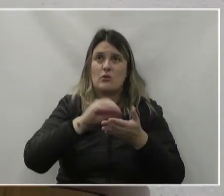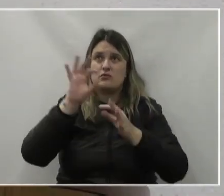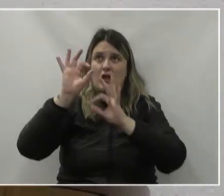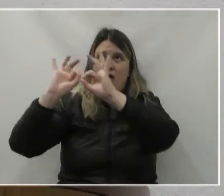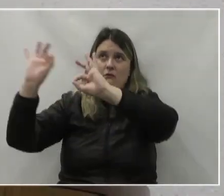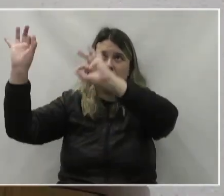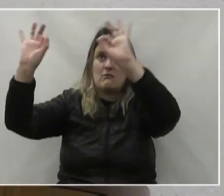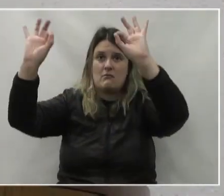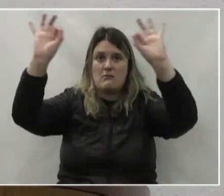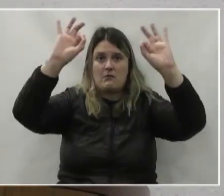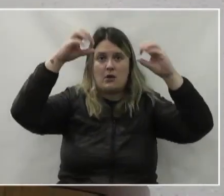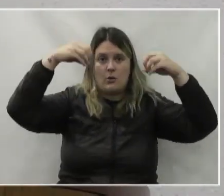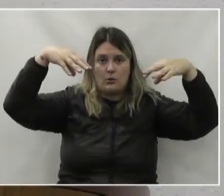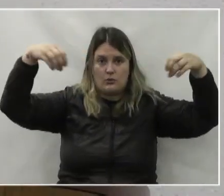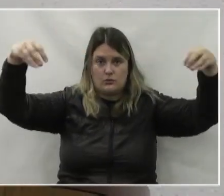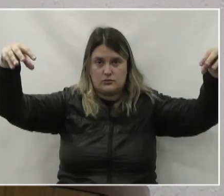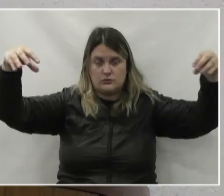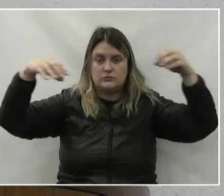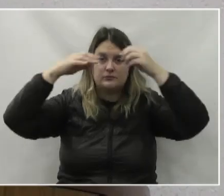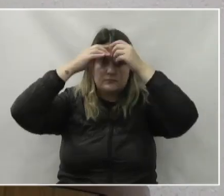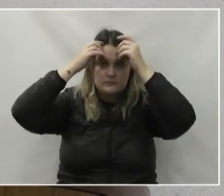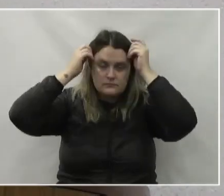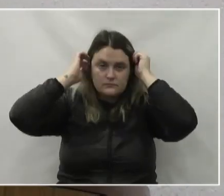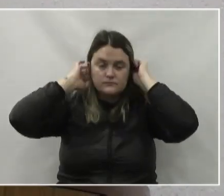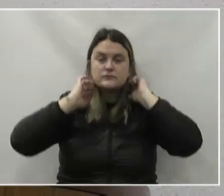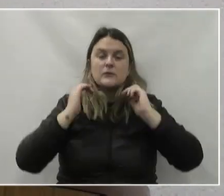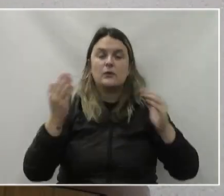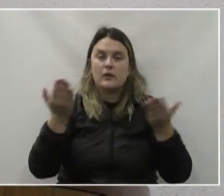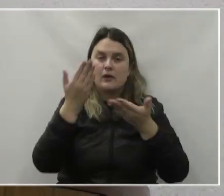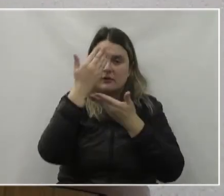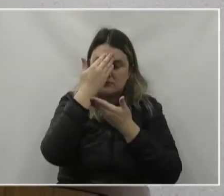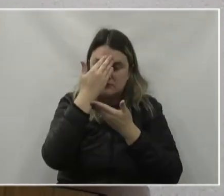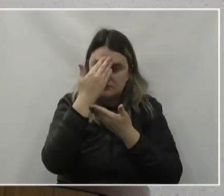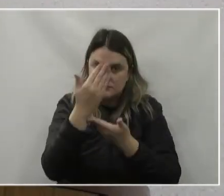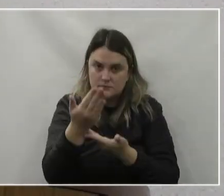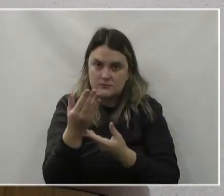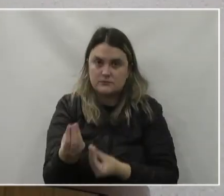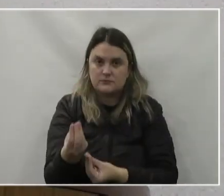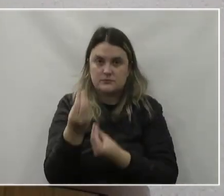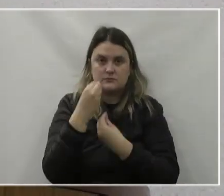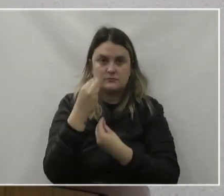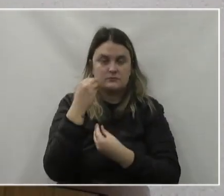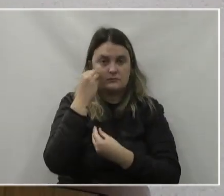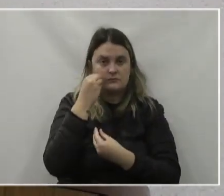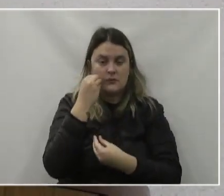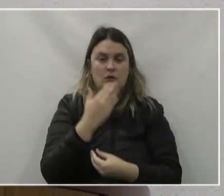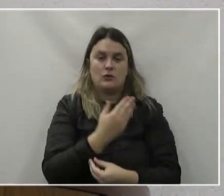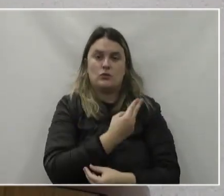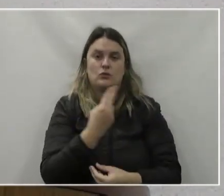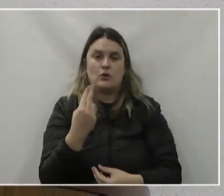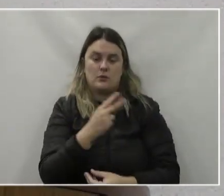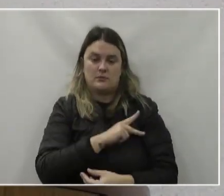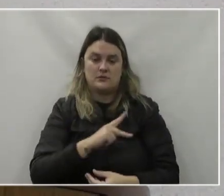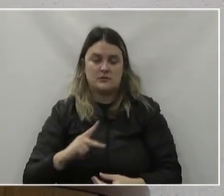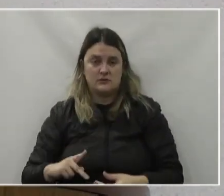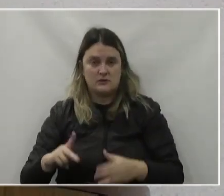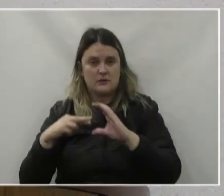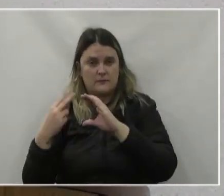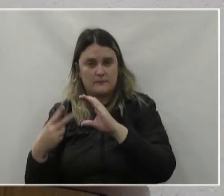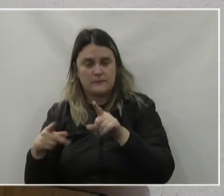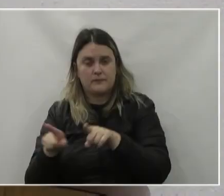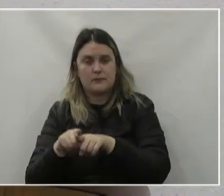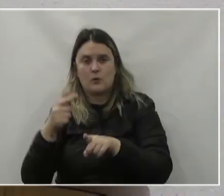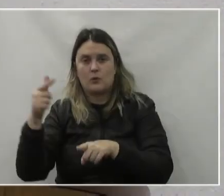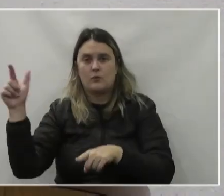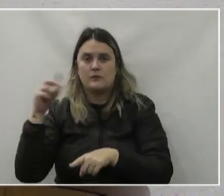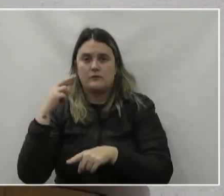à iluminação pública. Desde já, eu quero agradecer, em nome do presidente e a todos os vereadores,